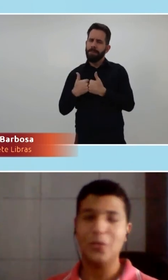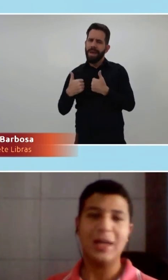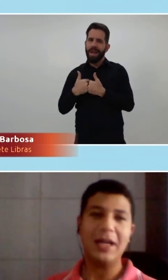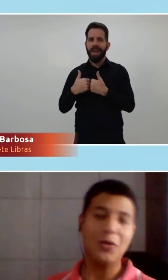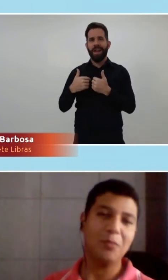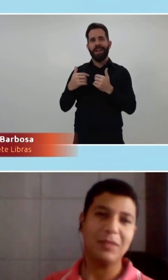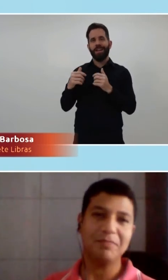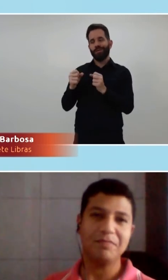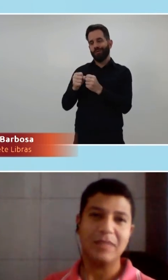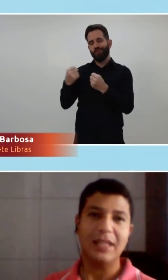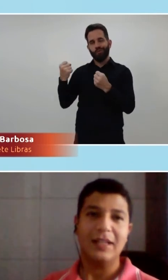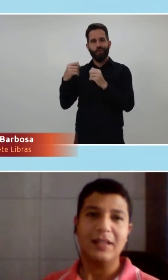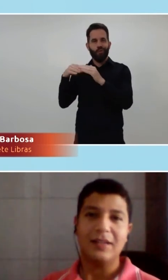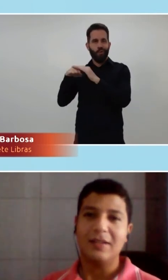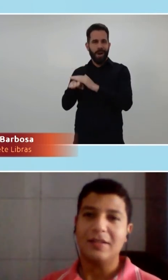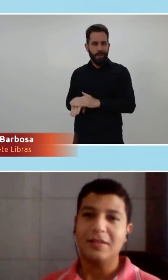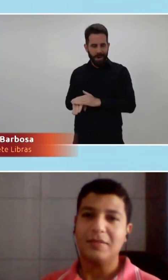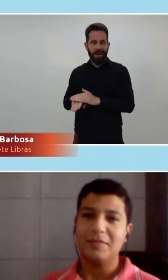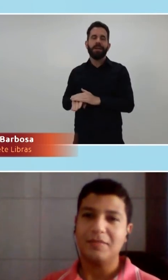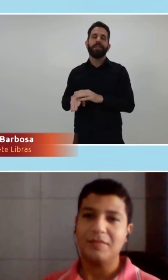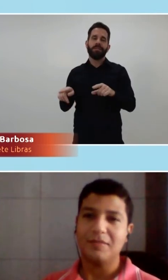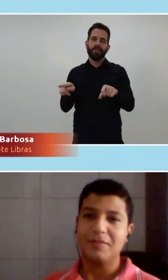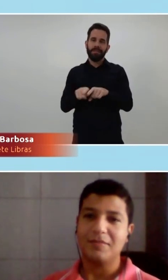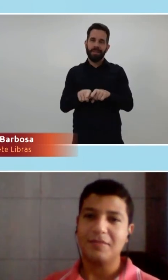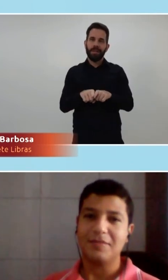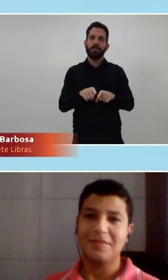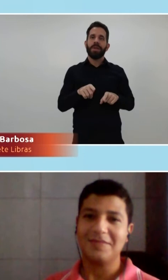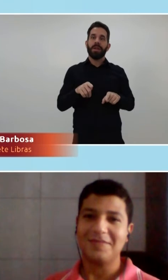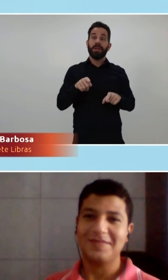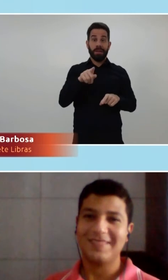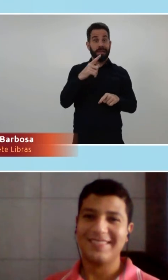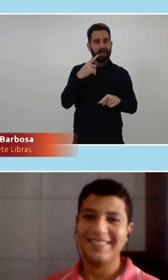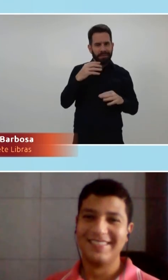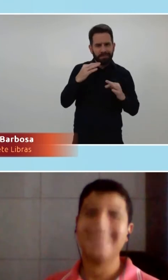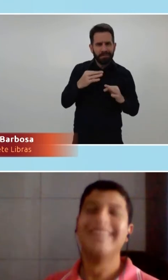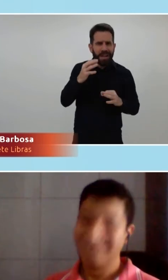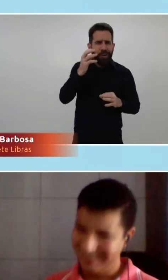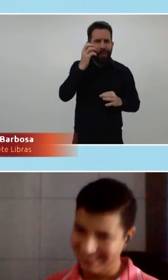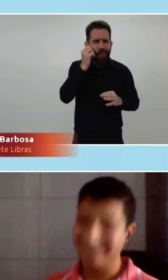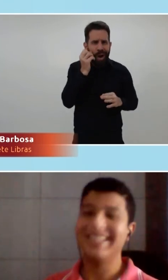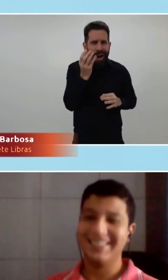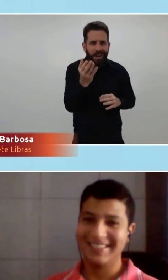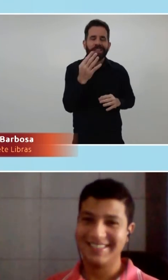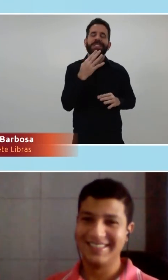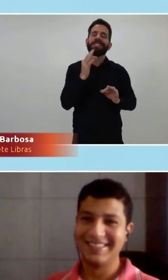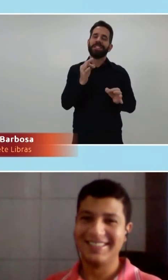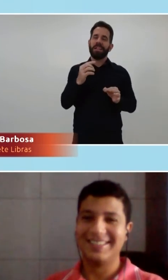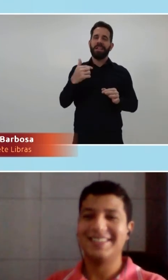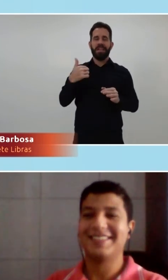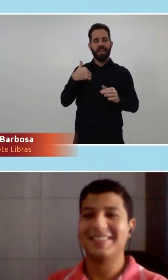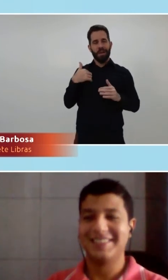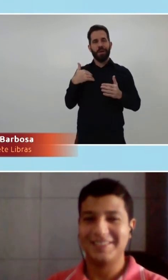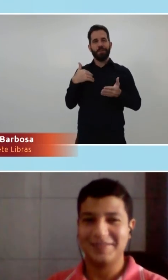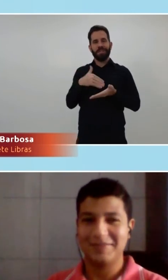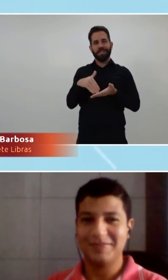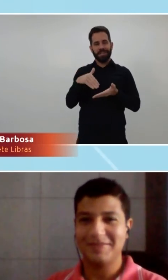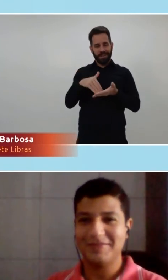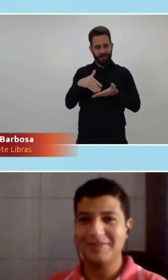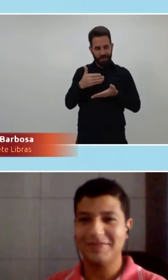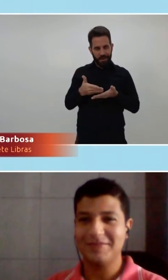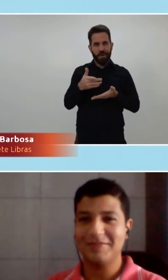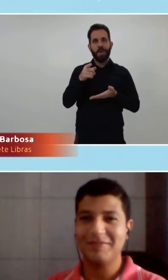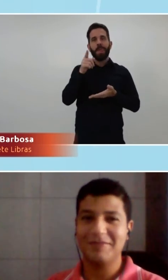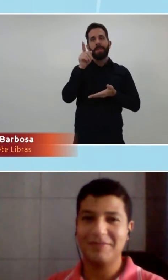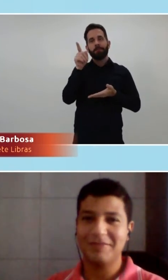do guarda-roupa. Aí no seu quarto, Igor, a gente ainda faz tudo remoto, né? Eu aqui no meu Sim. escritório, o professor Diego e o Carlos lá na